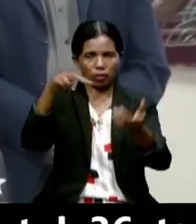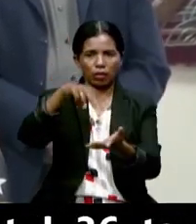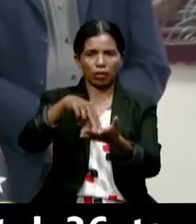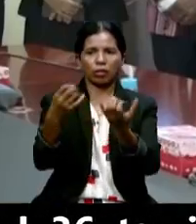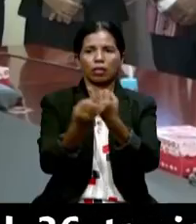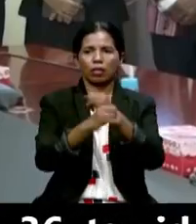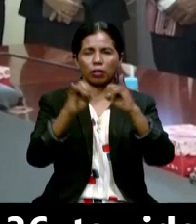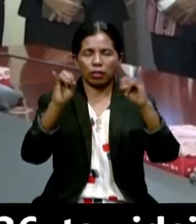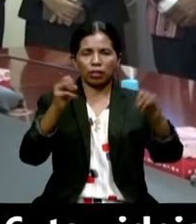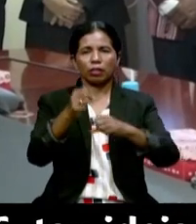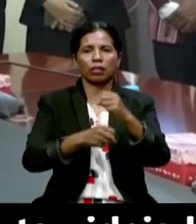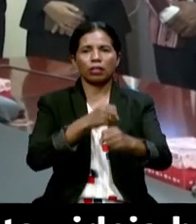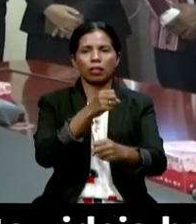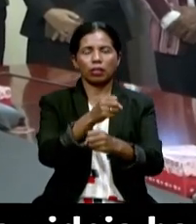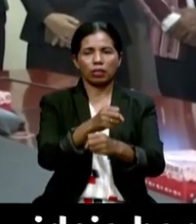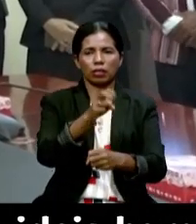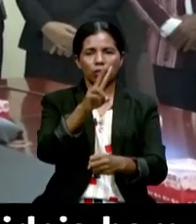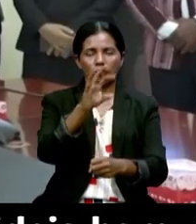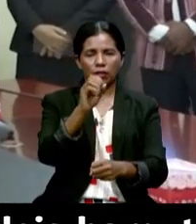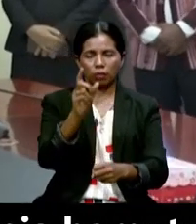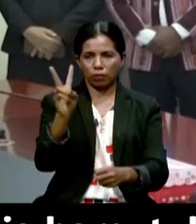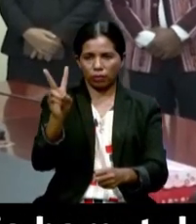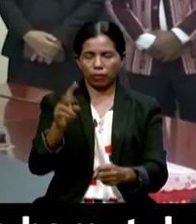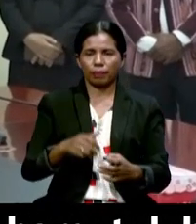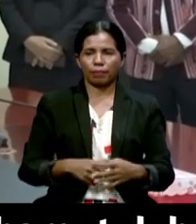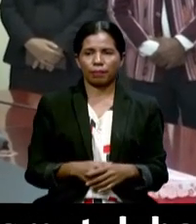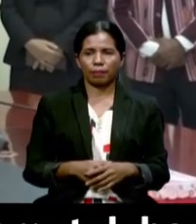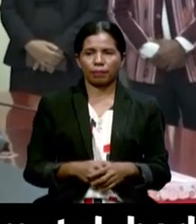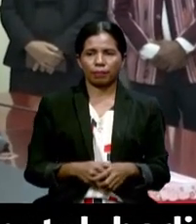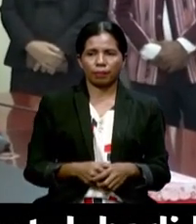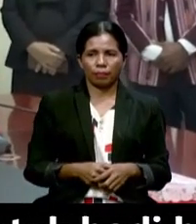Independência e a Tina Rihunrua Rua. Luciano Amaral, Bendito Abadi, GMN.